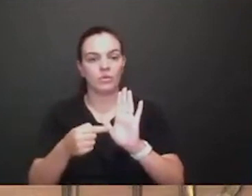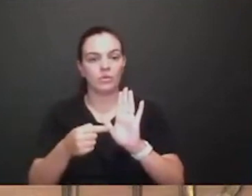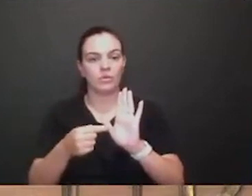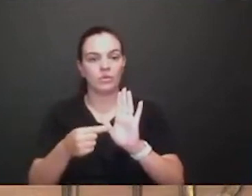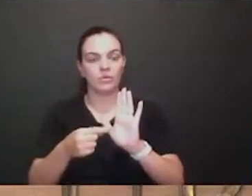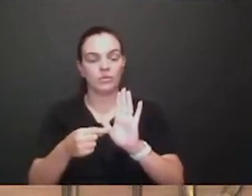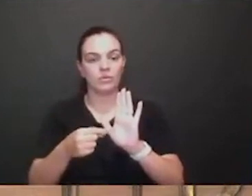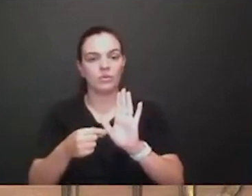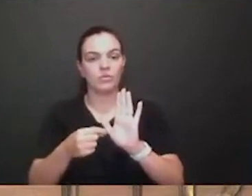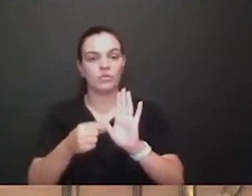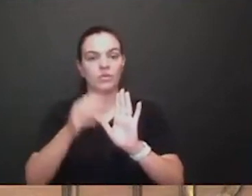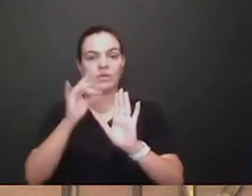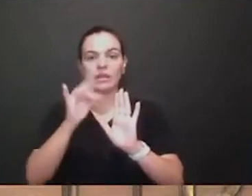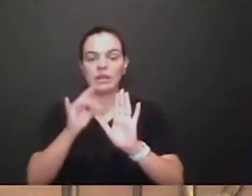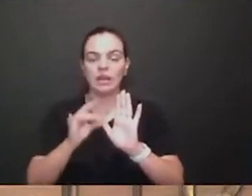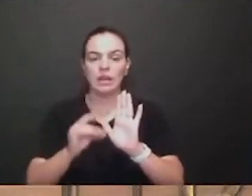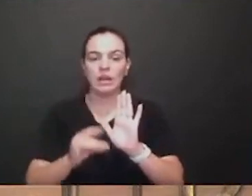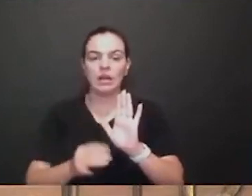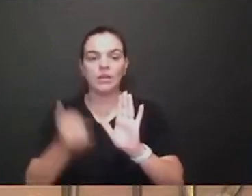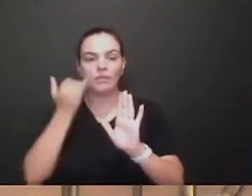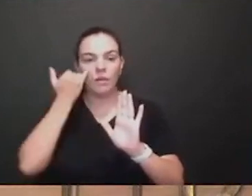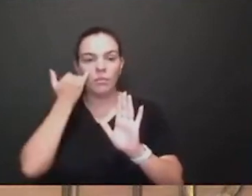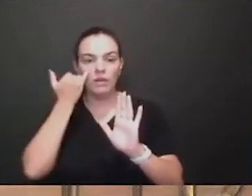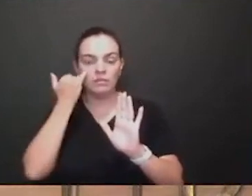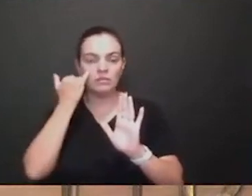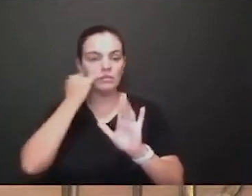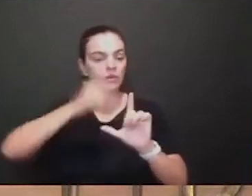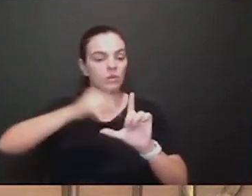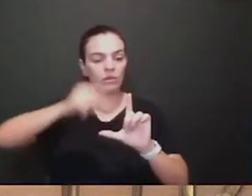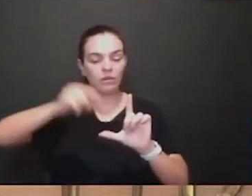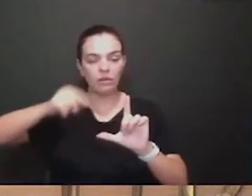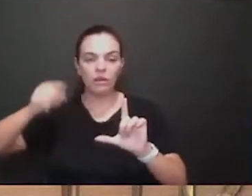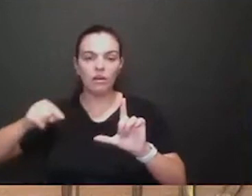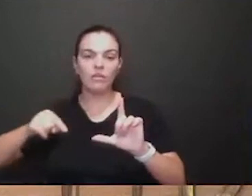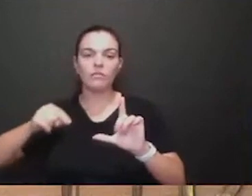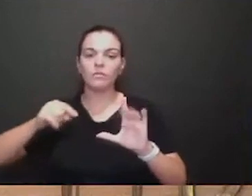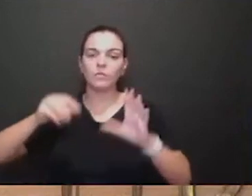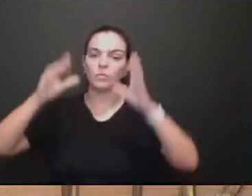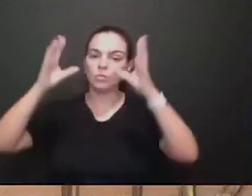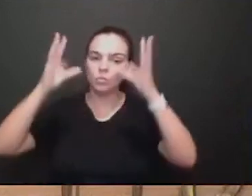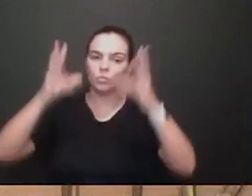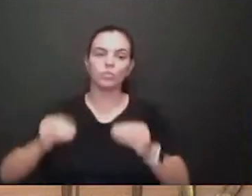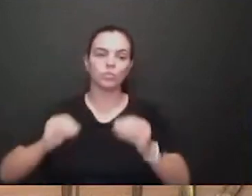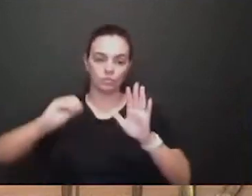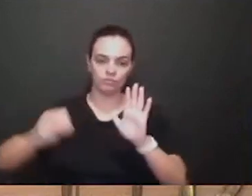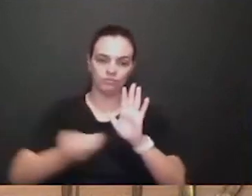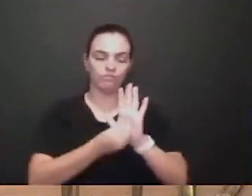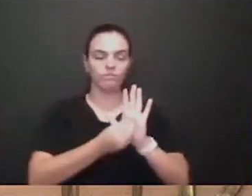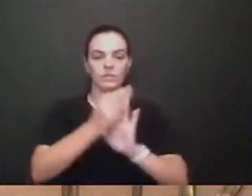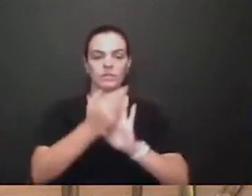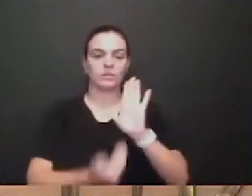muito detalhado, com dados, gráficos, todo acompanhamento que estão desenvolvendo na